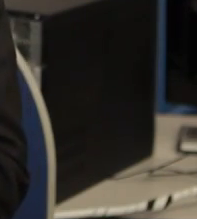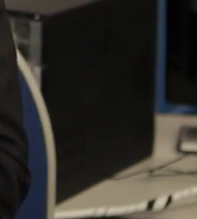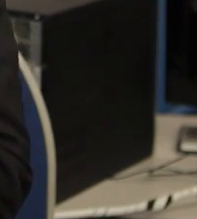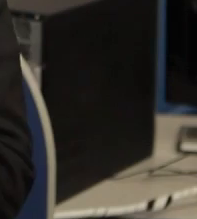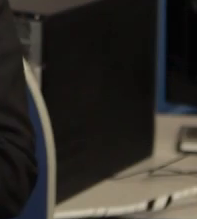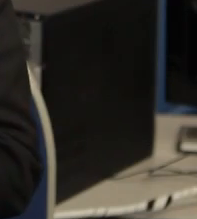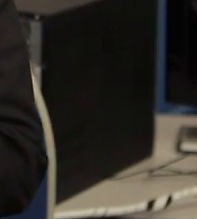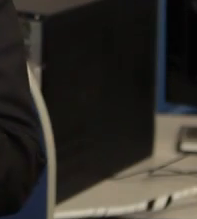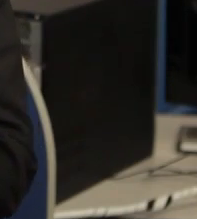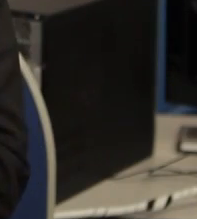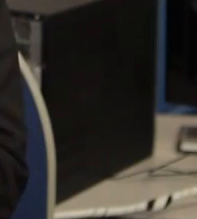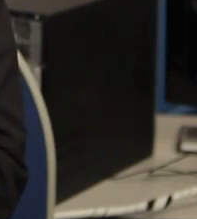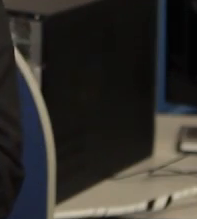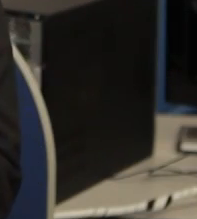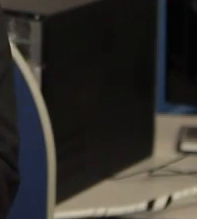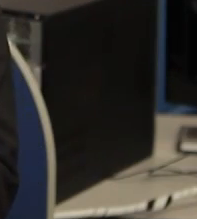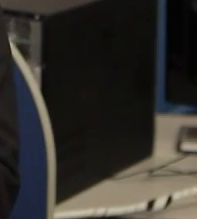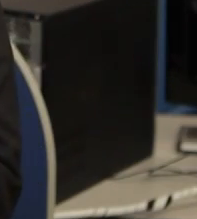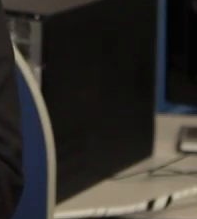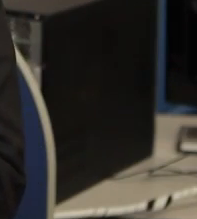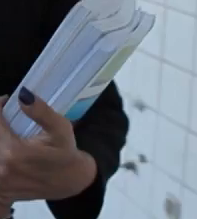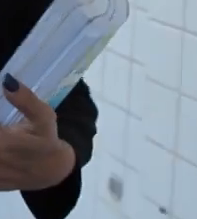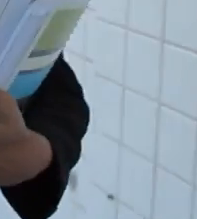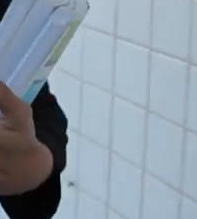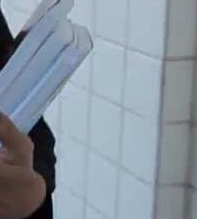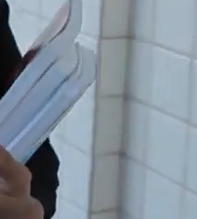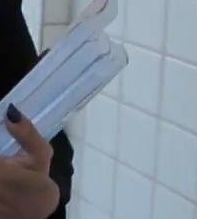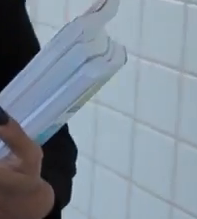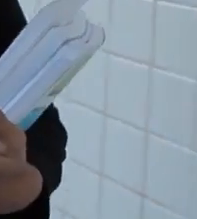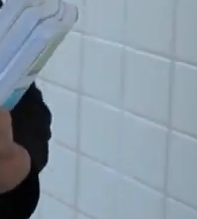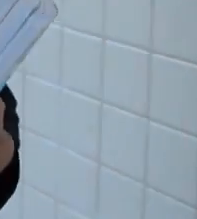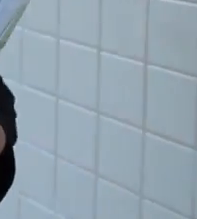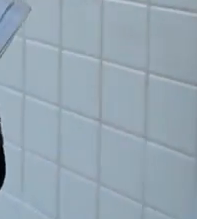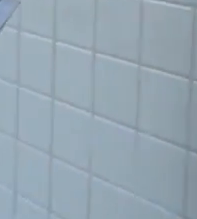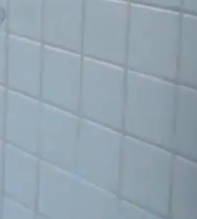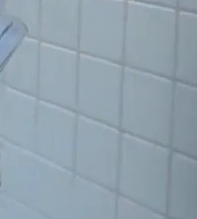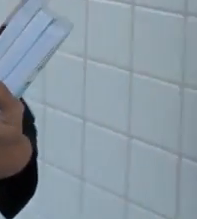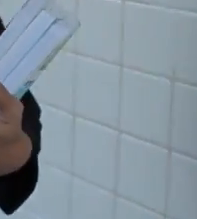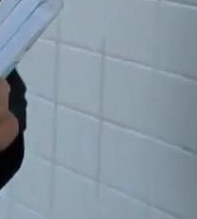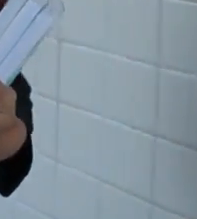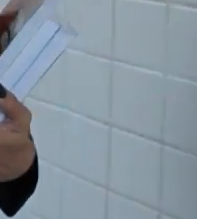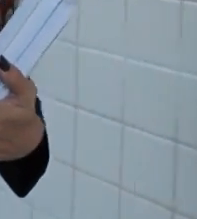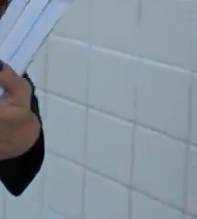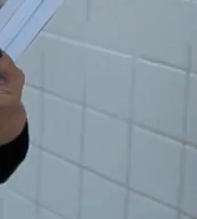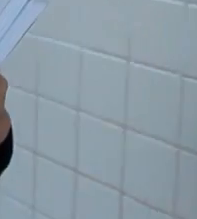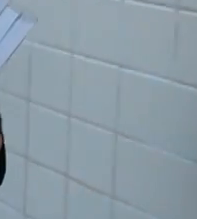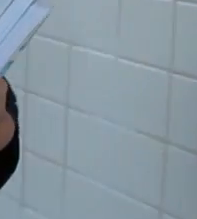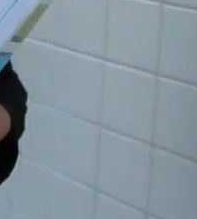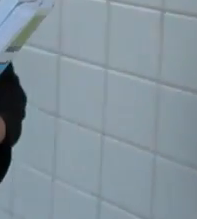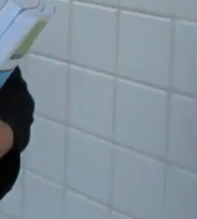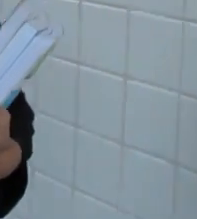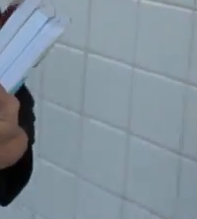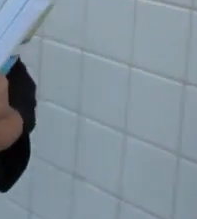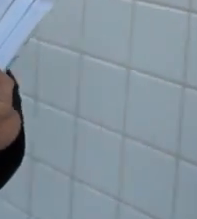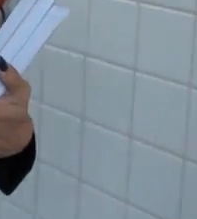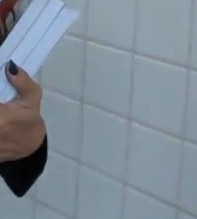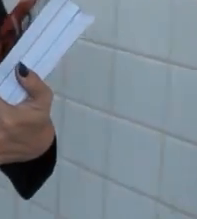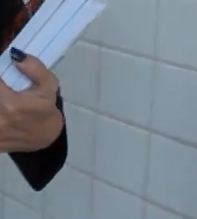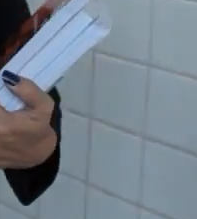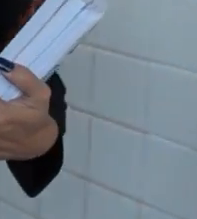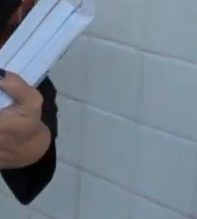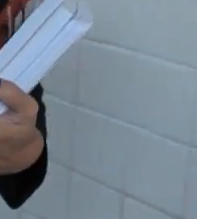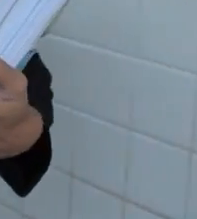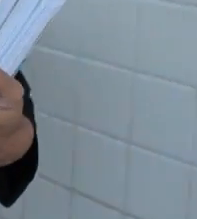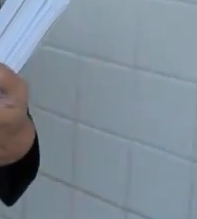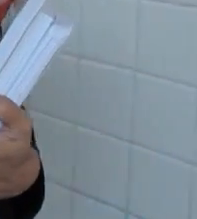naqueles desenhos, no mangá. Eu vejo isso. Márcia, com uma bolsa pendurada no ombro e segurando livros, caminha por um corredor com paredes de